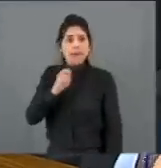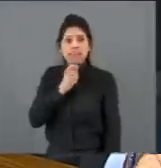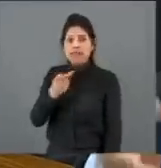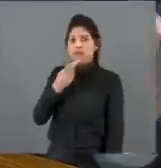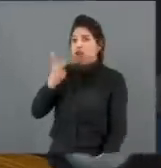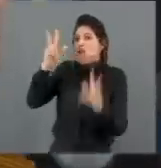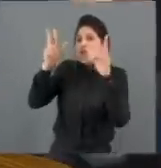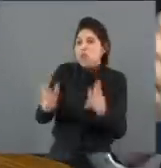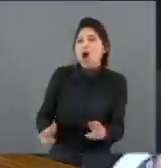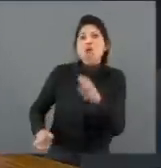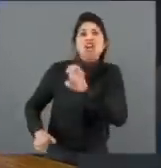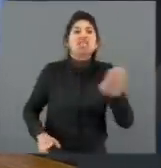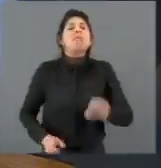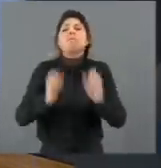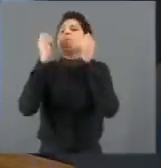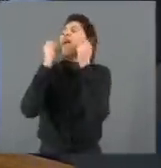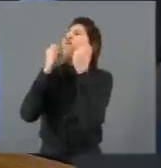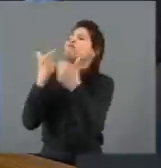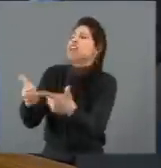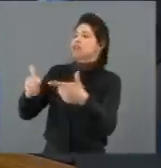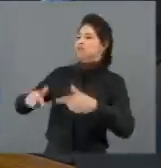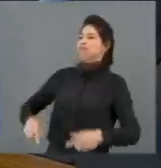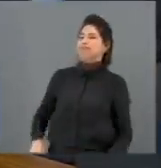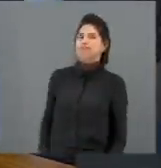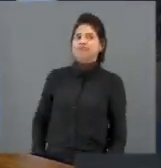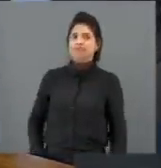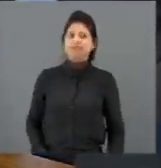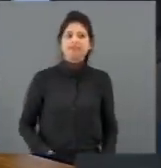esquerda, é bem feito para ele.